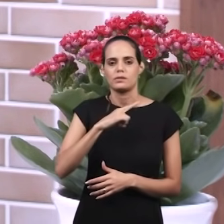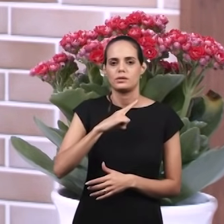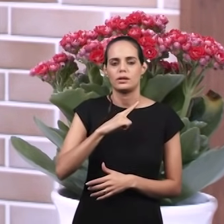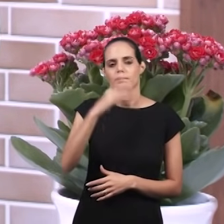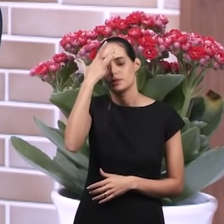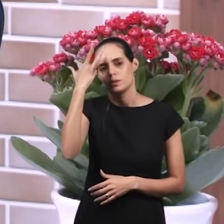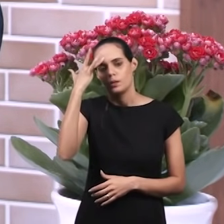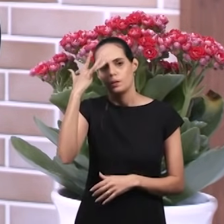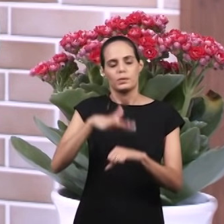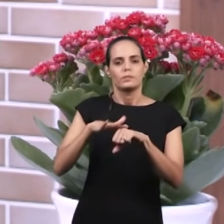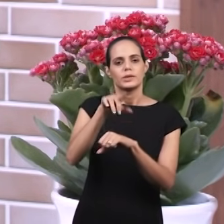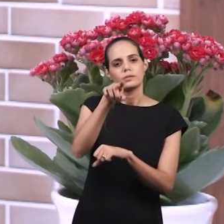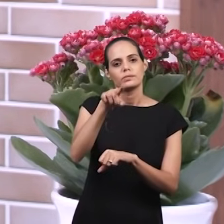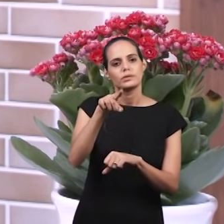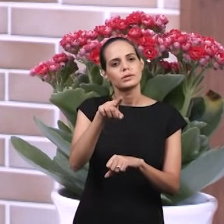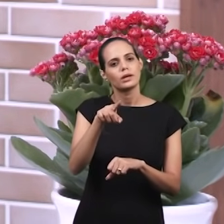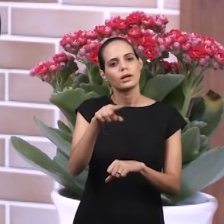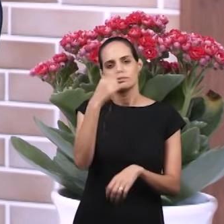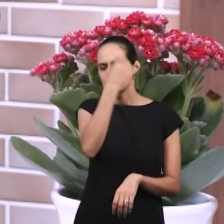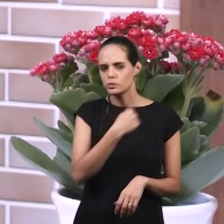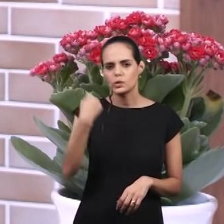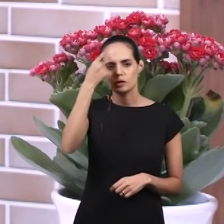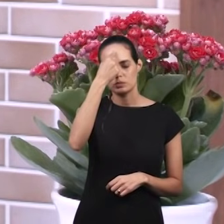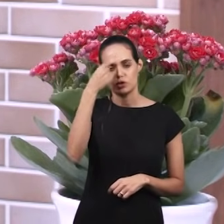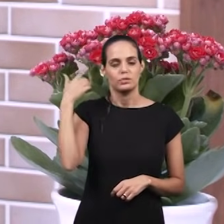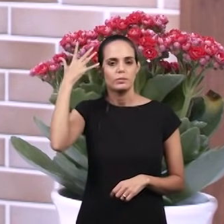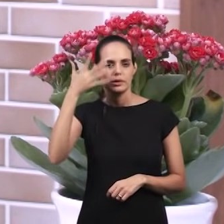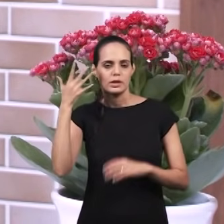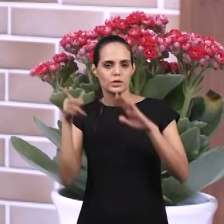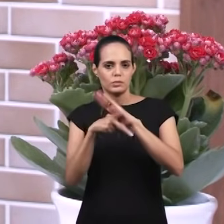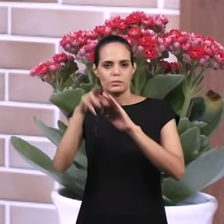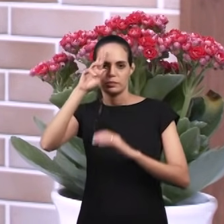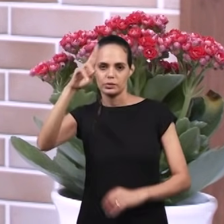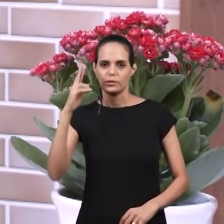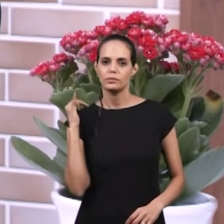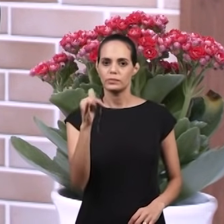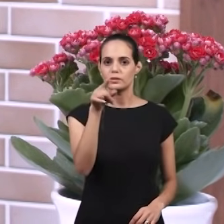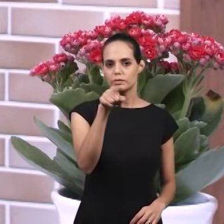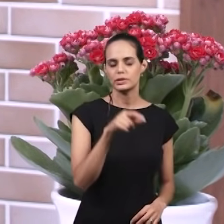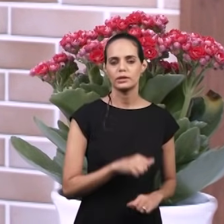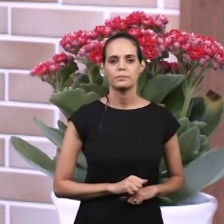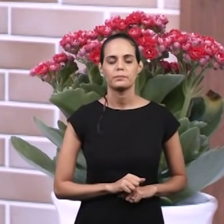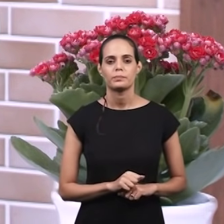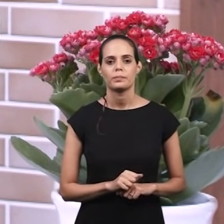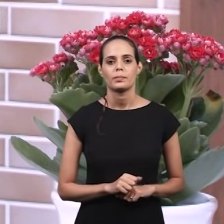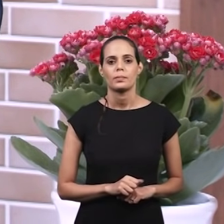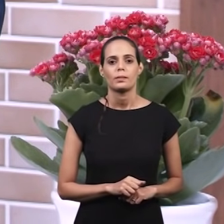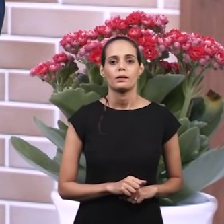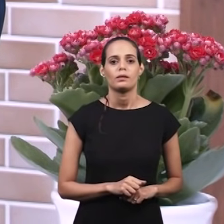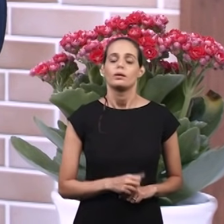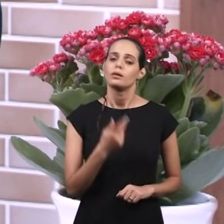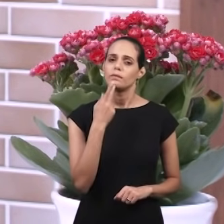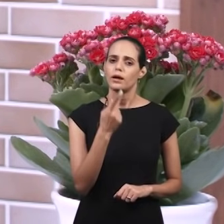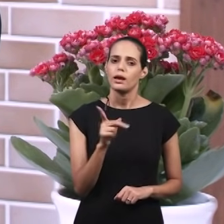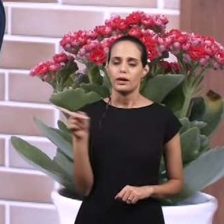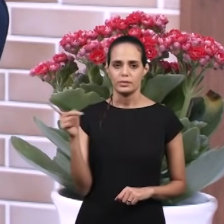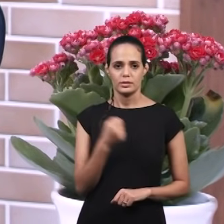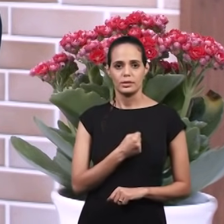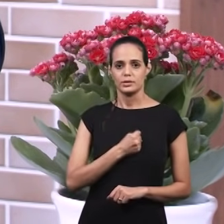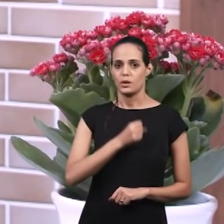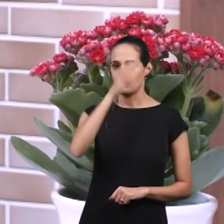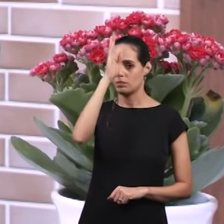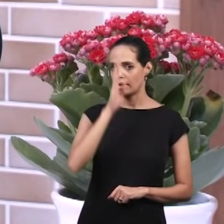te atender, vai orar por você, vai te transmitir uma palavra da parte de Deus. Eu quero te dizer mais uma coisa, esse número, essa ligação